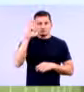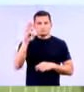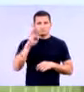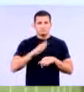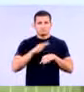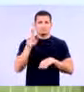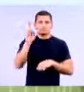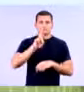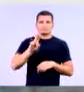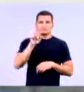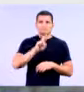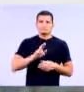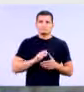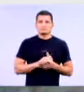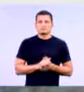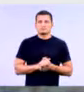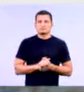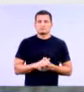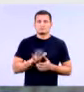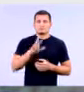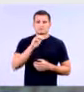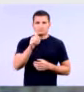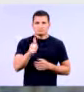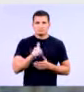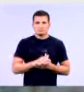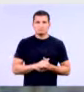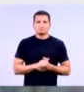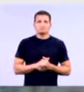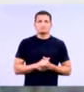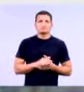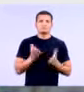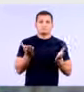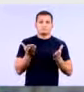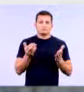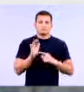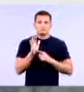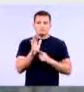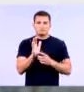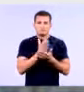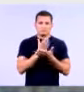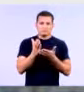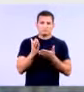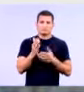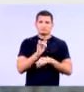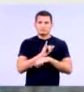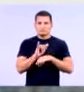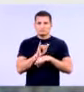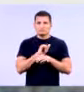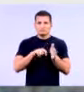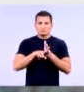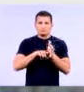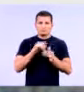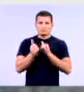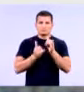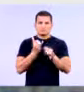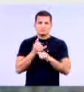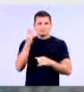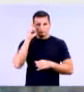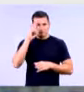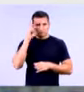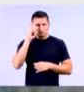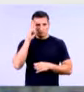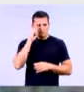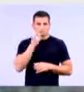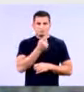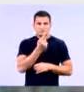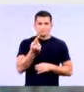mais utilizadas. Olá! Nesse tutorial apresentaremos algumas técnicas de pesquisa na internet. Lembrando que